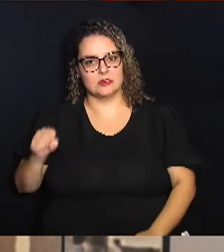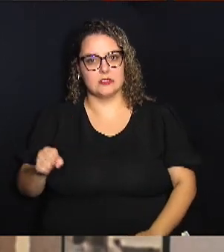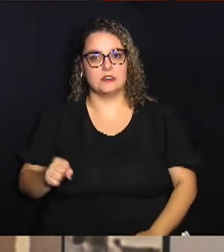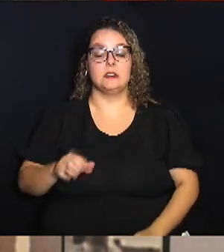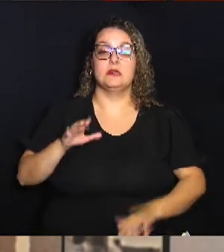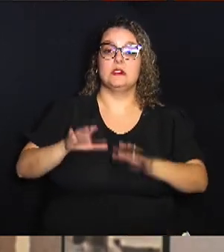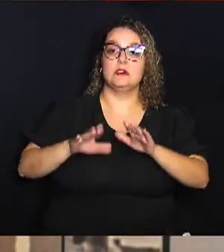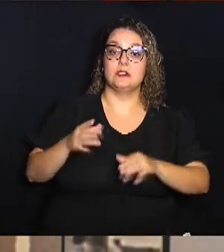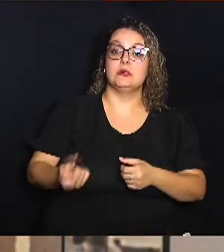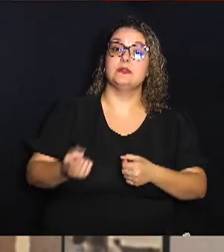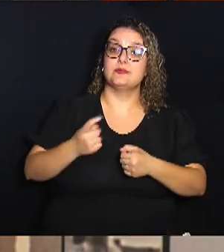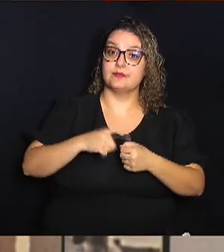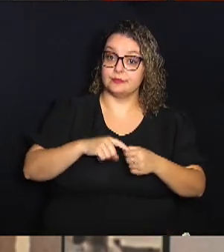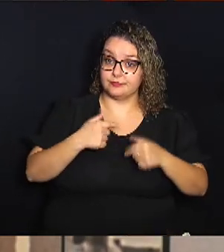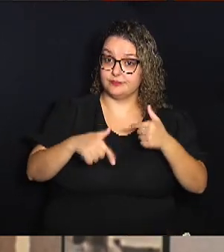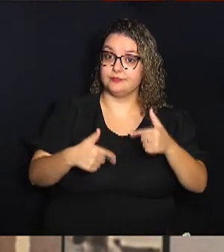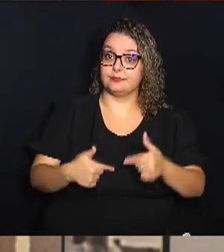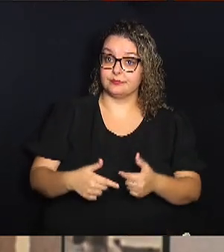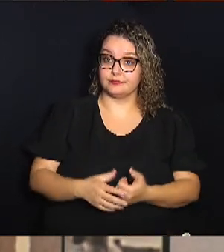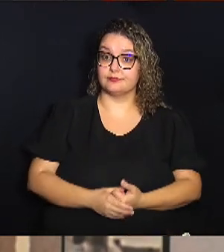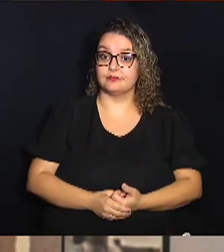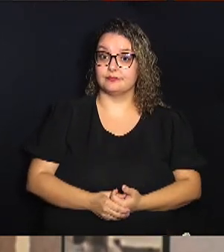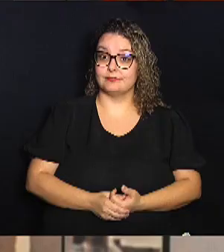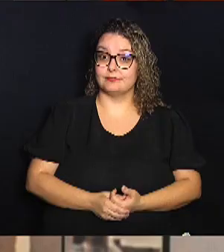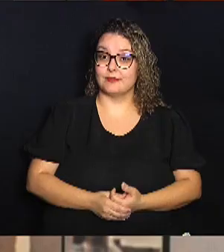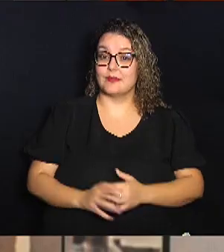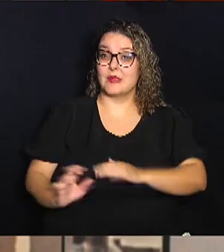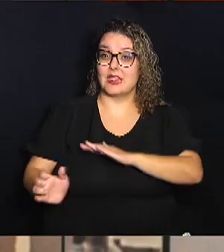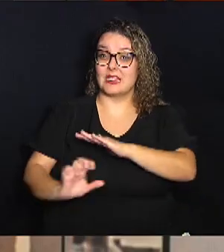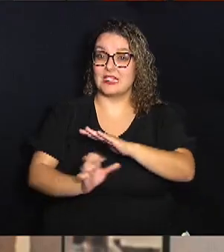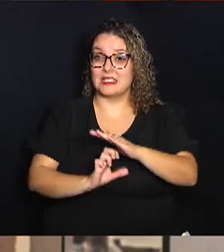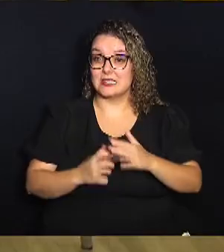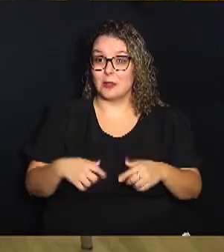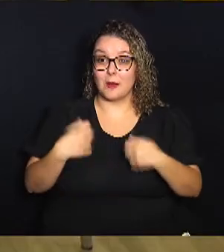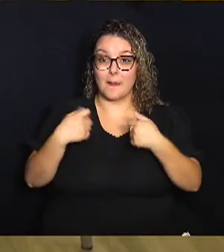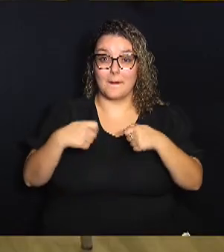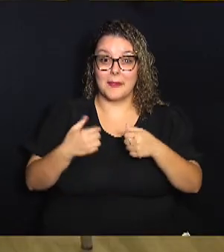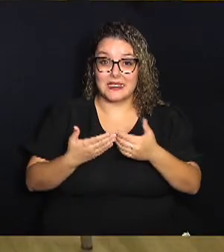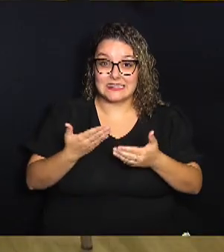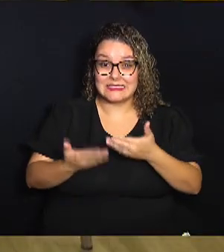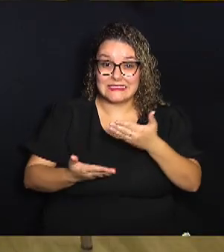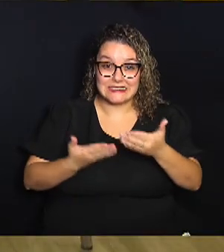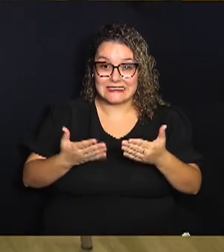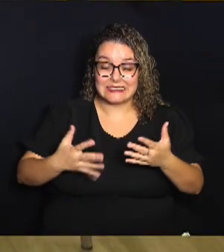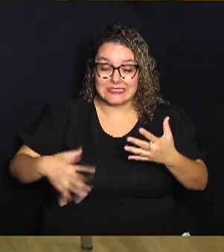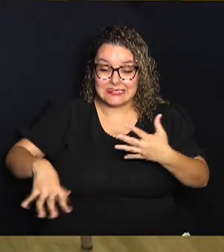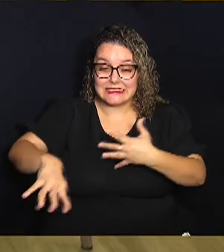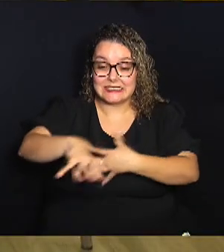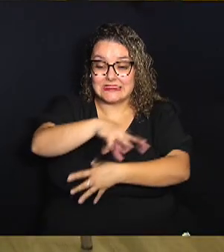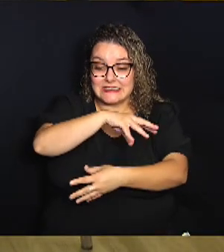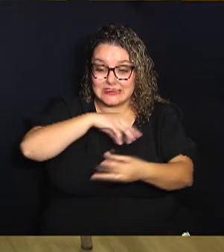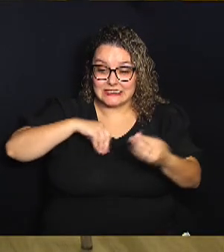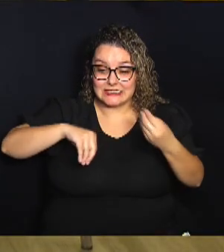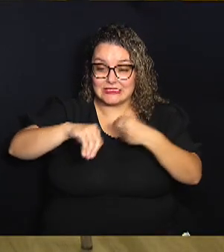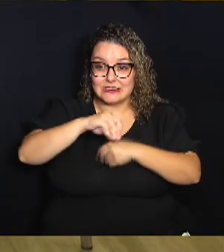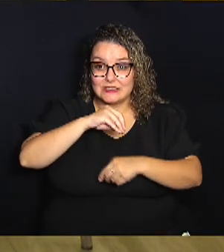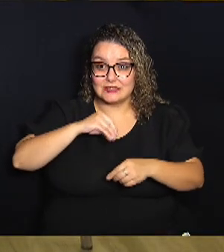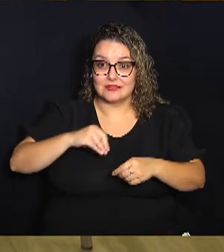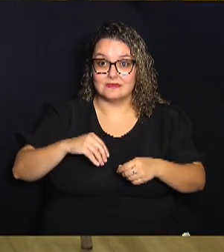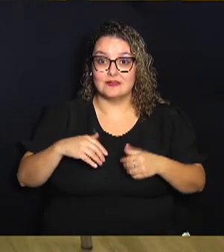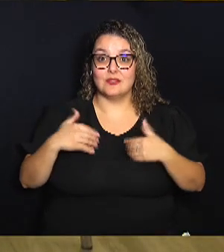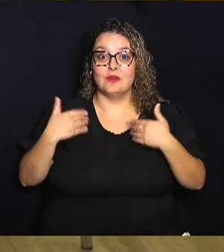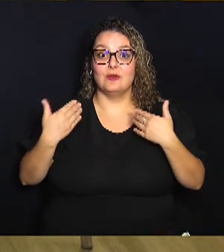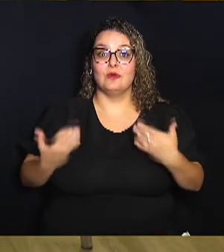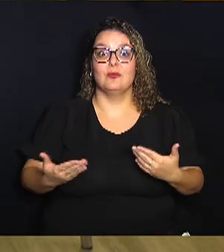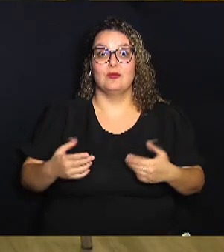que voltar para o mercado de trabalho. Então, as empresas precisam lidar com tudo isso. Qual o